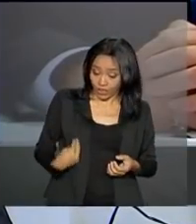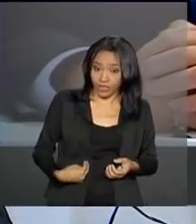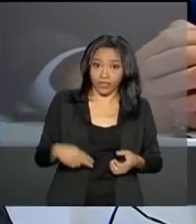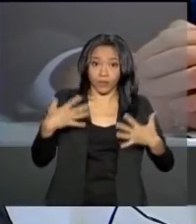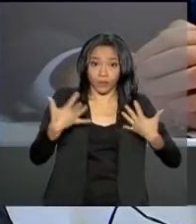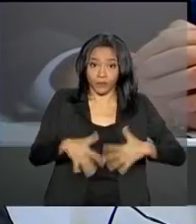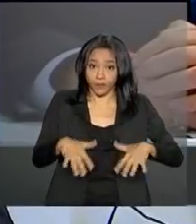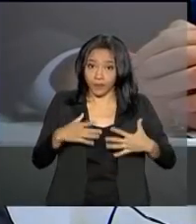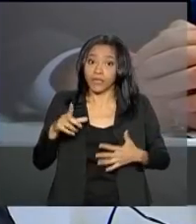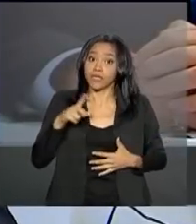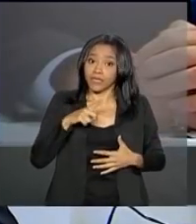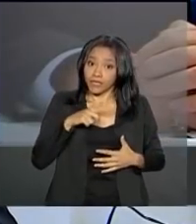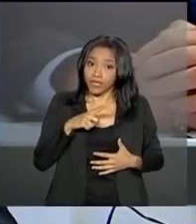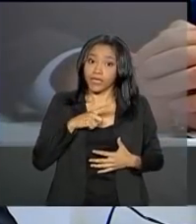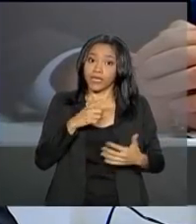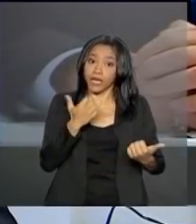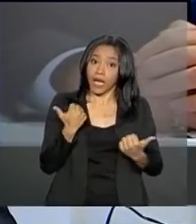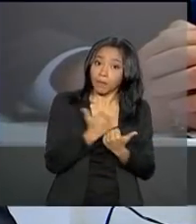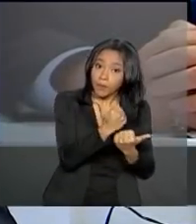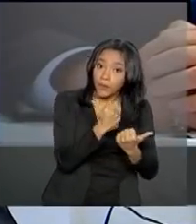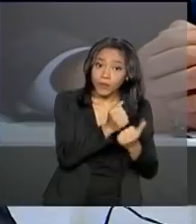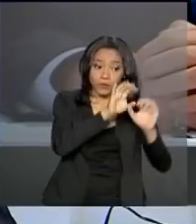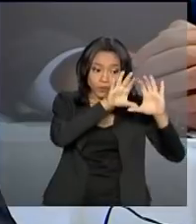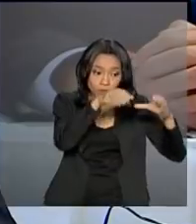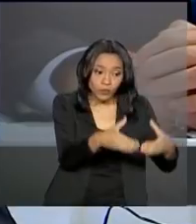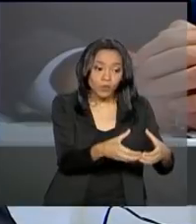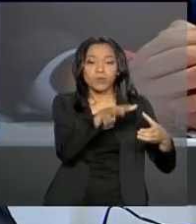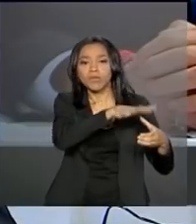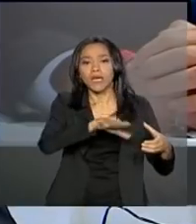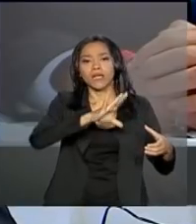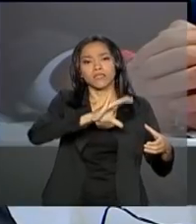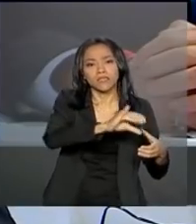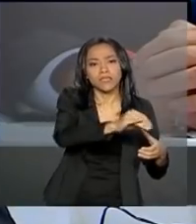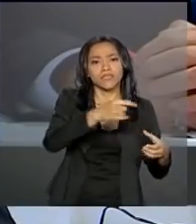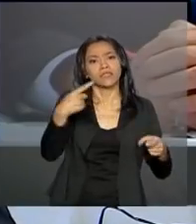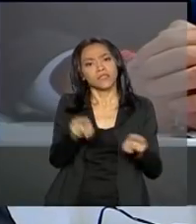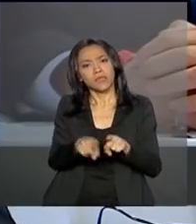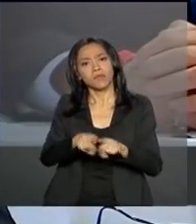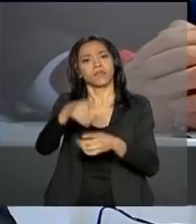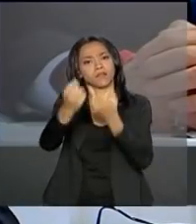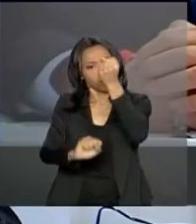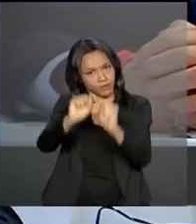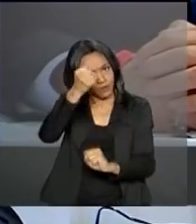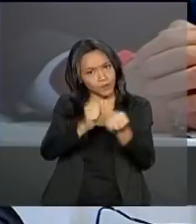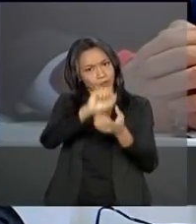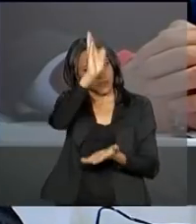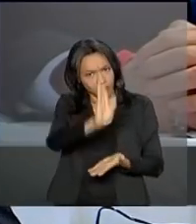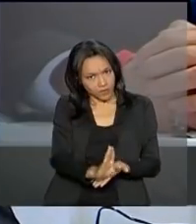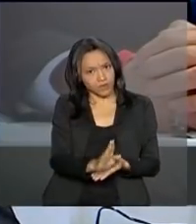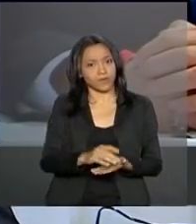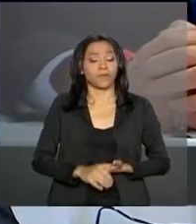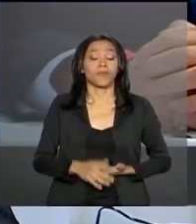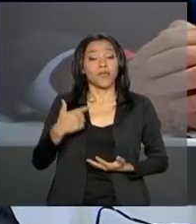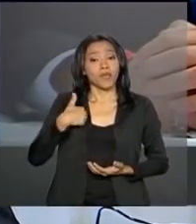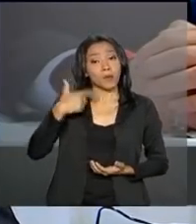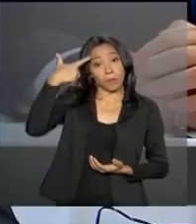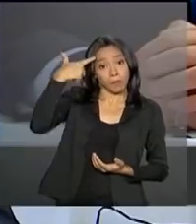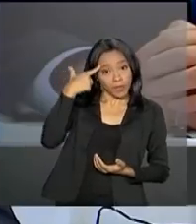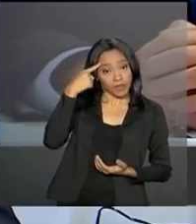nas comunidades científica e empresarial brasileiras eu penso com igual entusiasmo